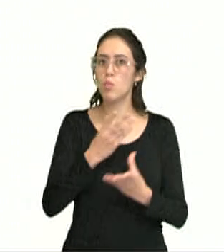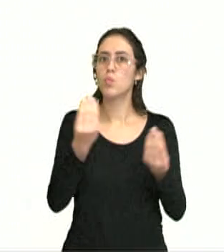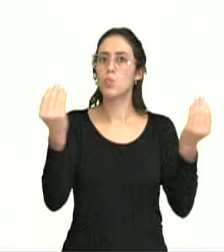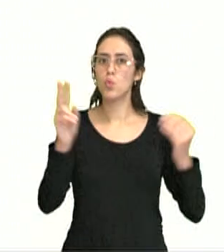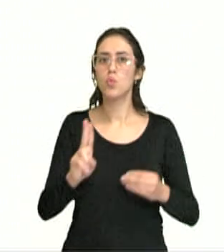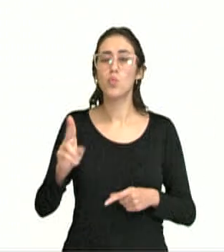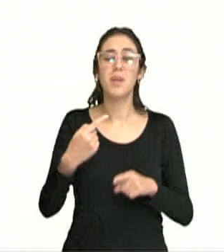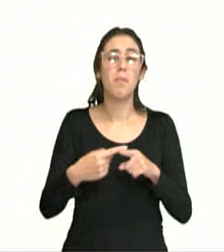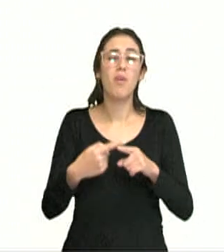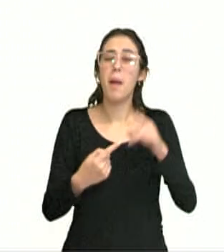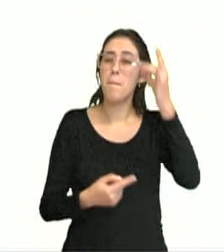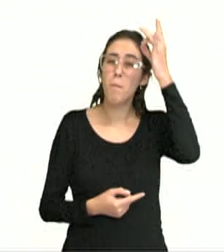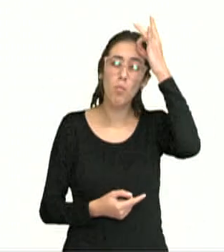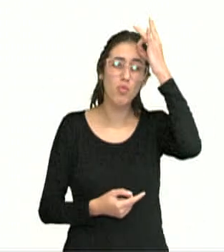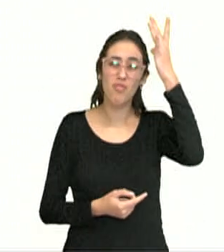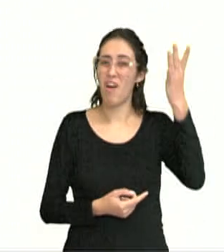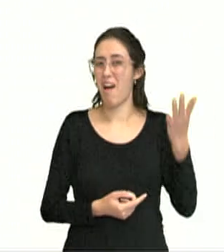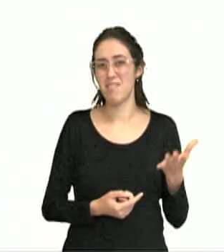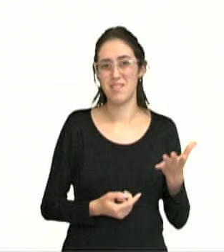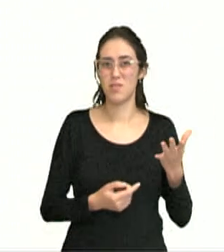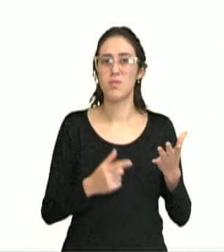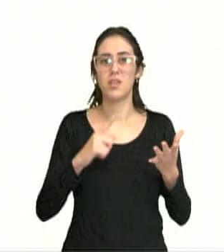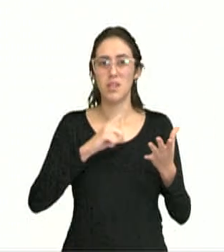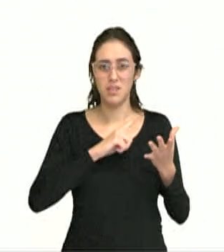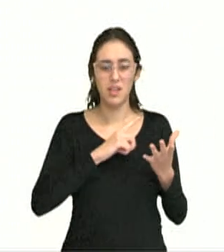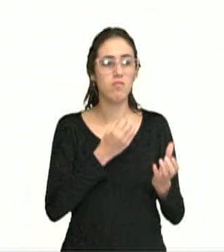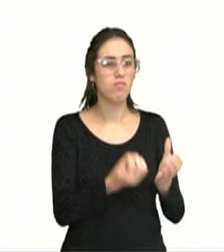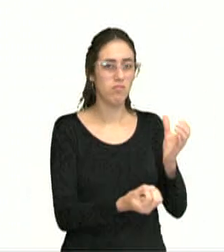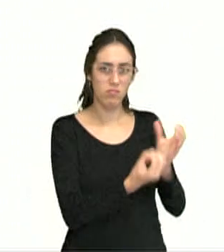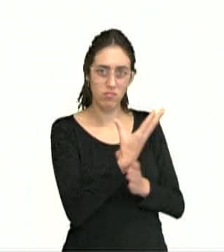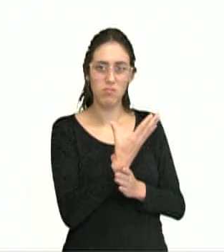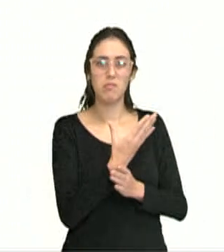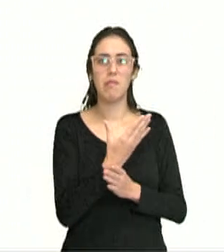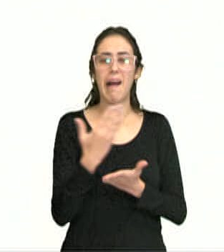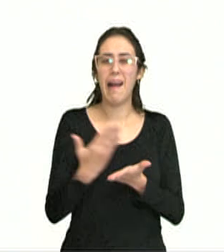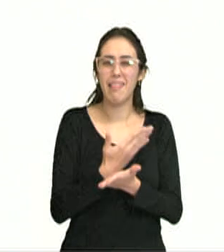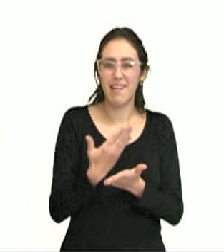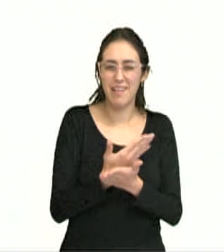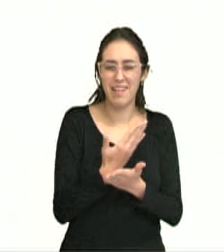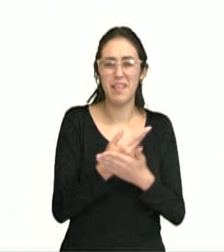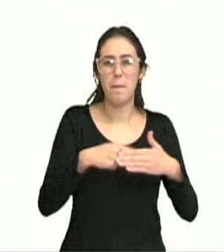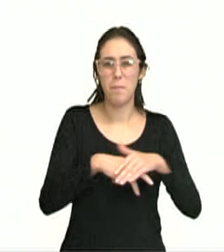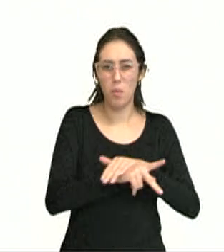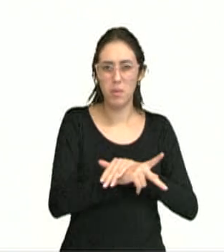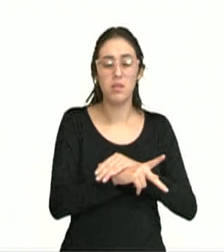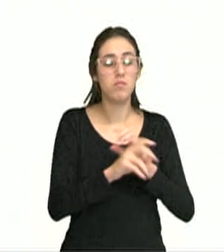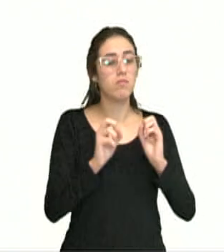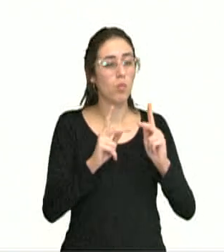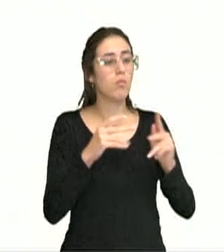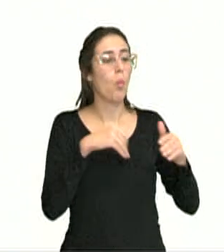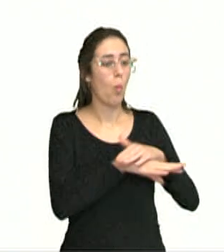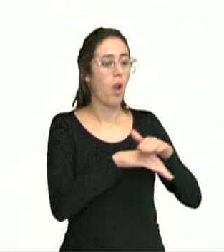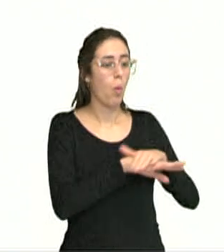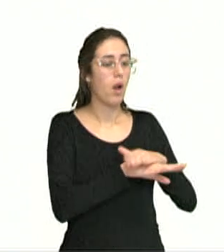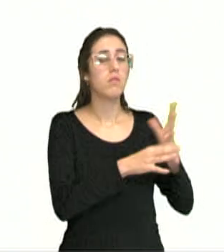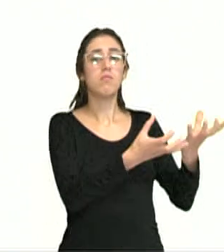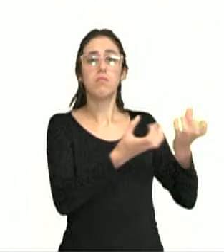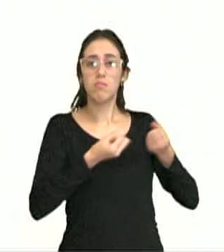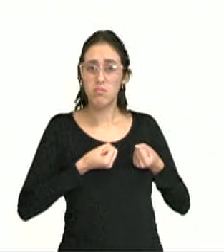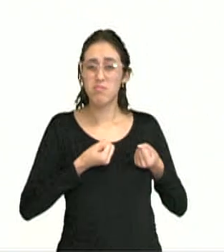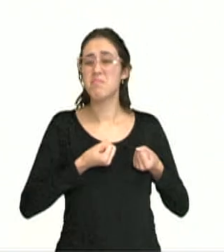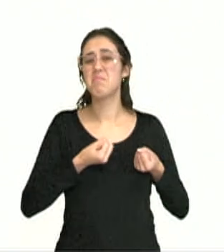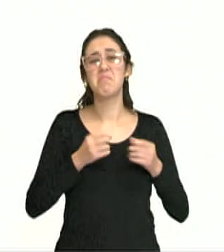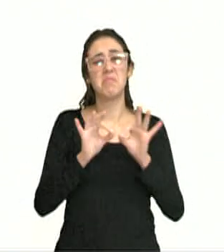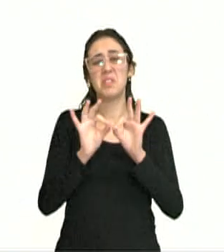né? Abrir uma caderneta de poupança e colocar o dinheiro, e também a retirada dele é muito simples, né?